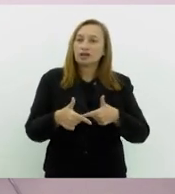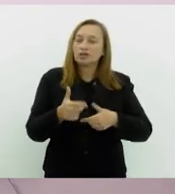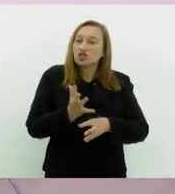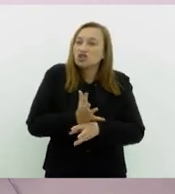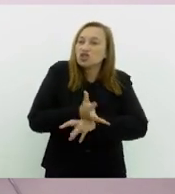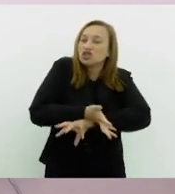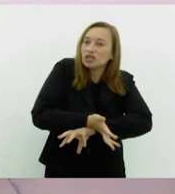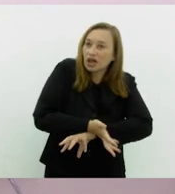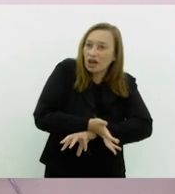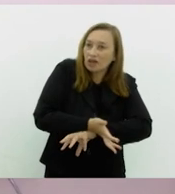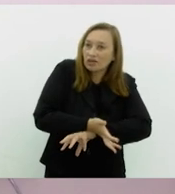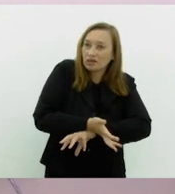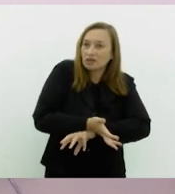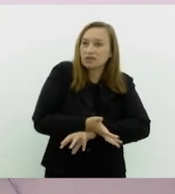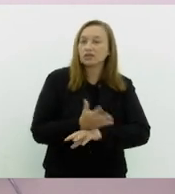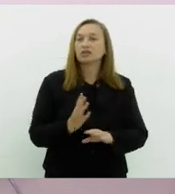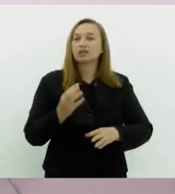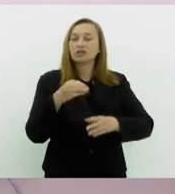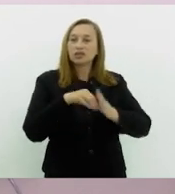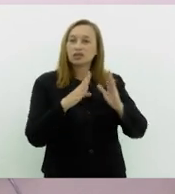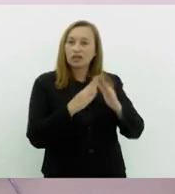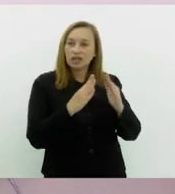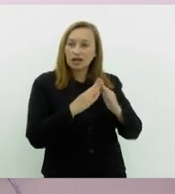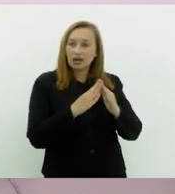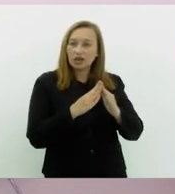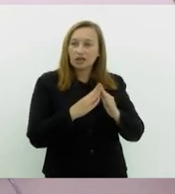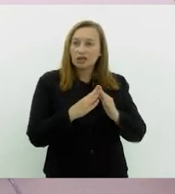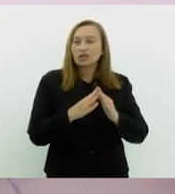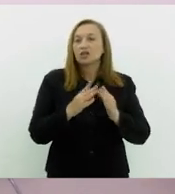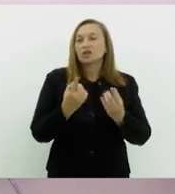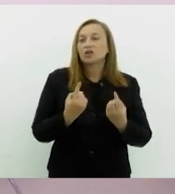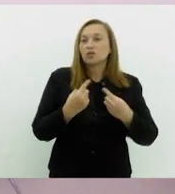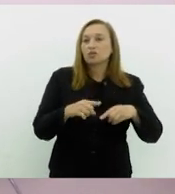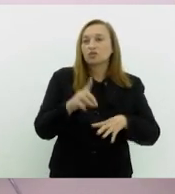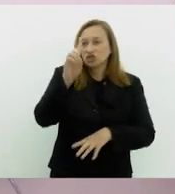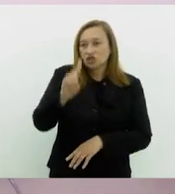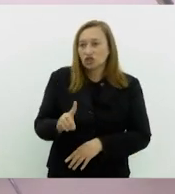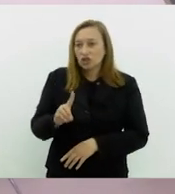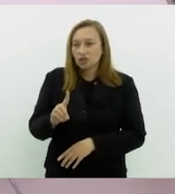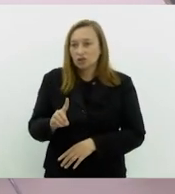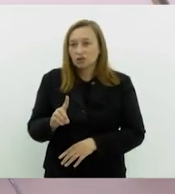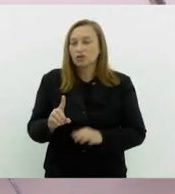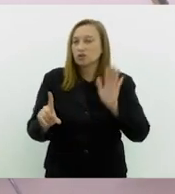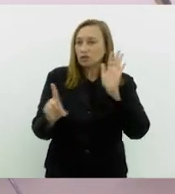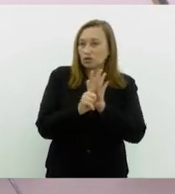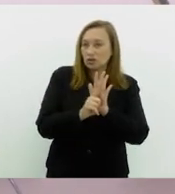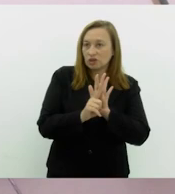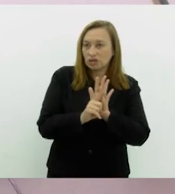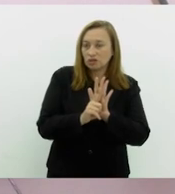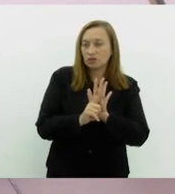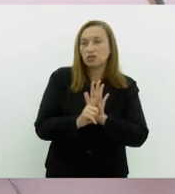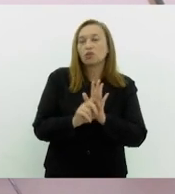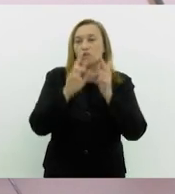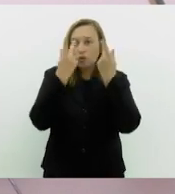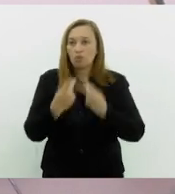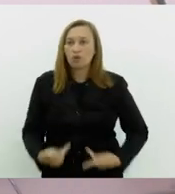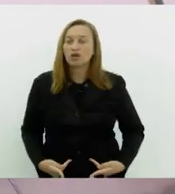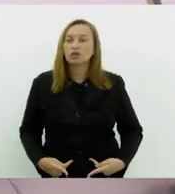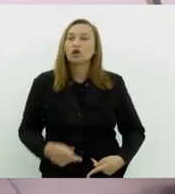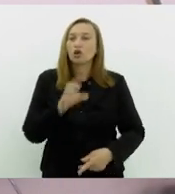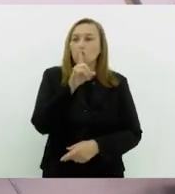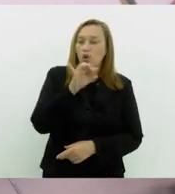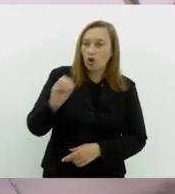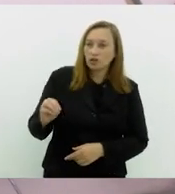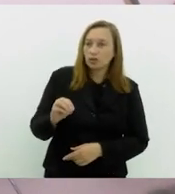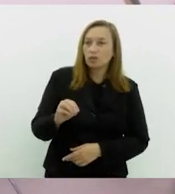no âmbito doméstico são as violações dos direitos humanos relativos ao artigo 149 do Código Penal. E